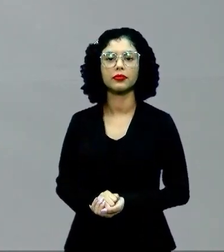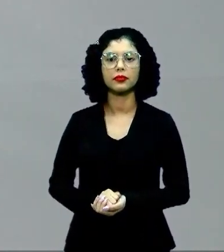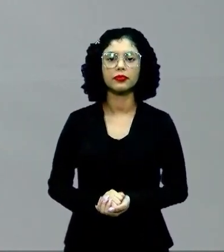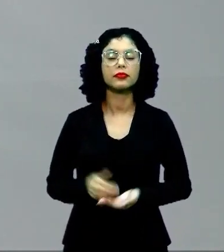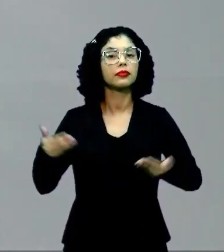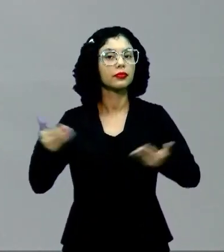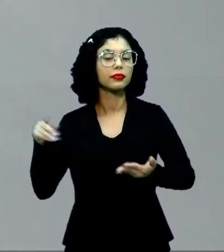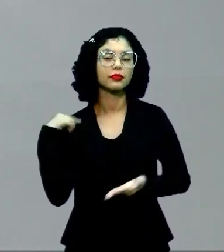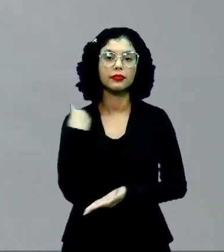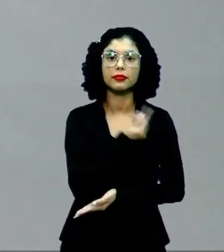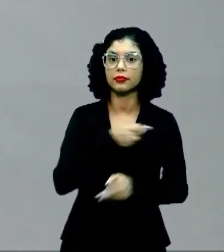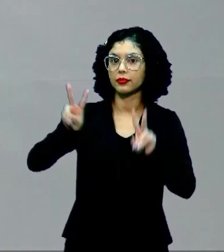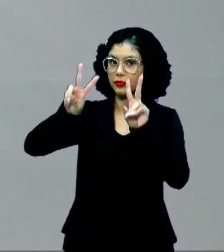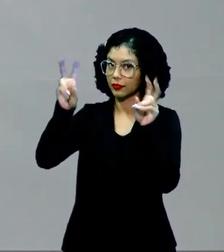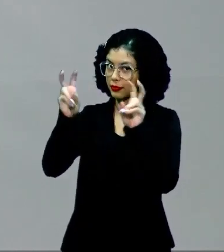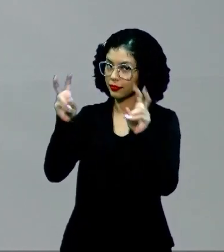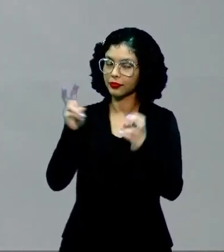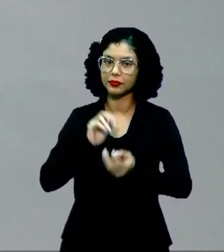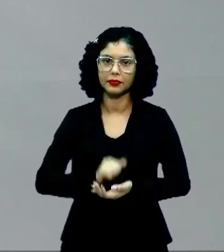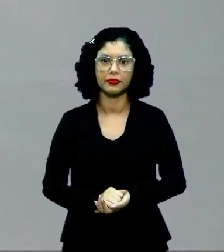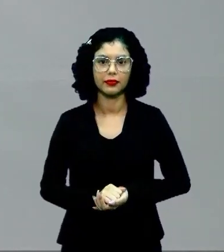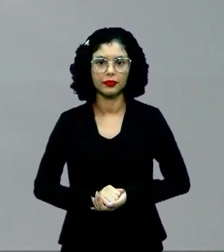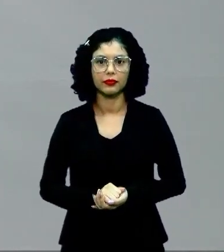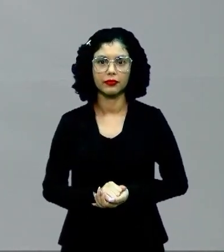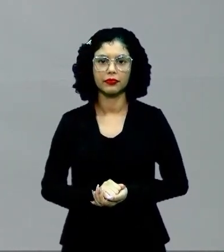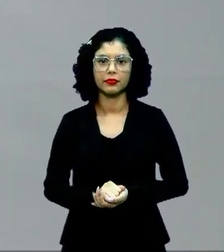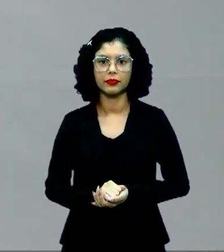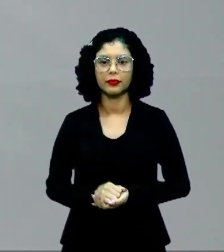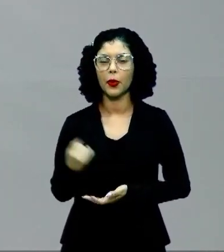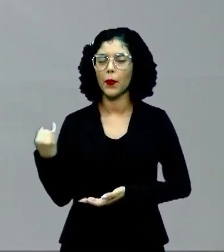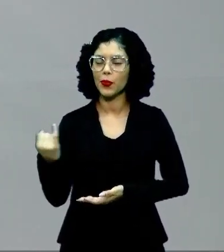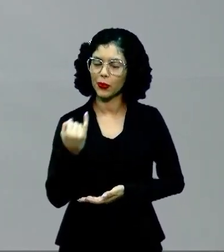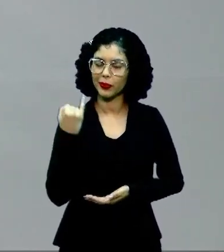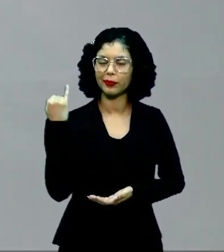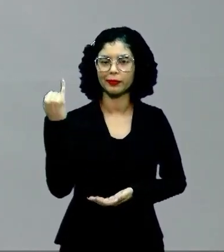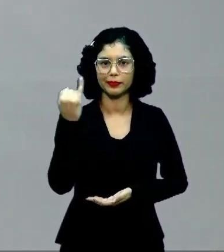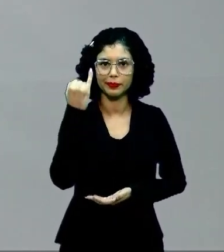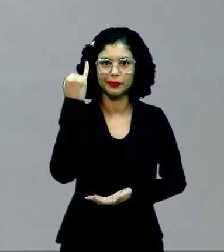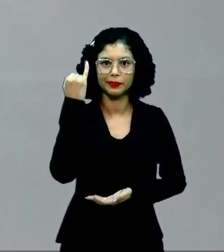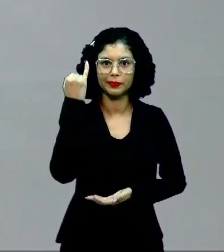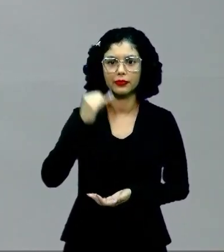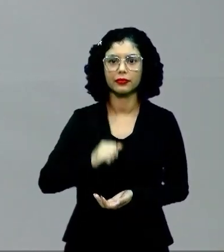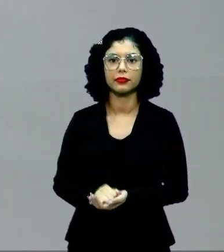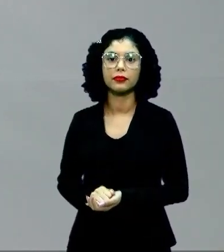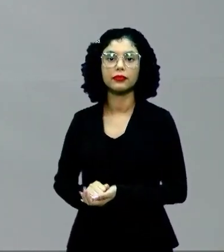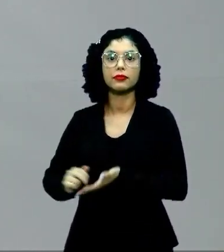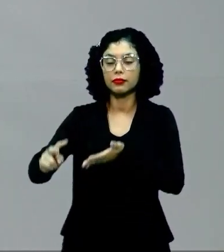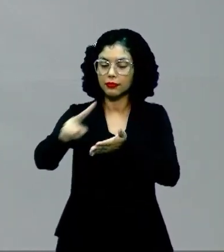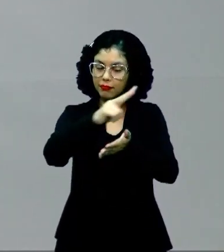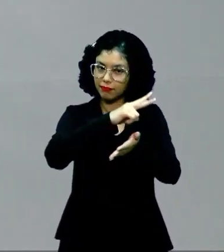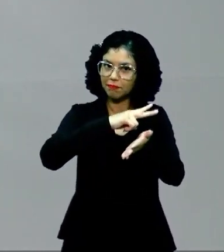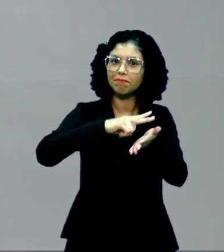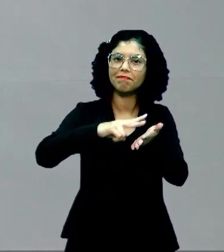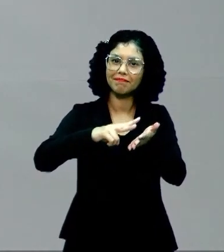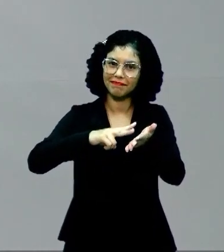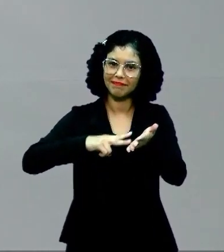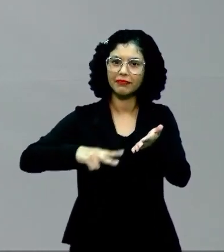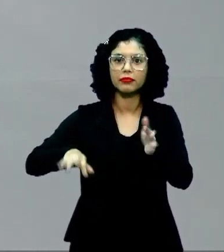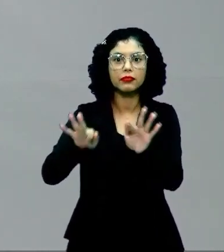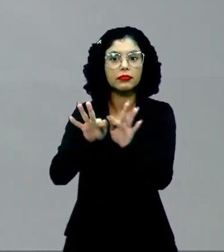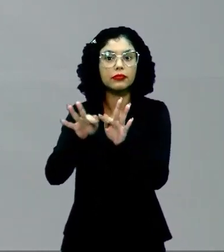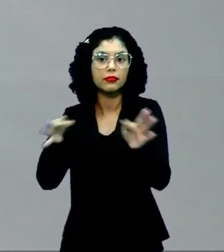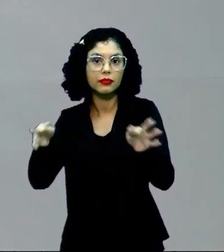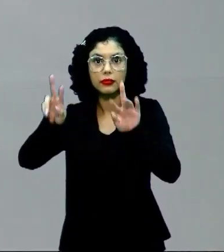e hoje vamos falar de um assunto importantíssimo, que é a leitura da